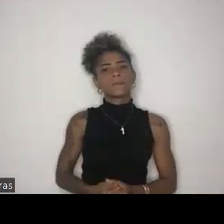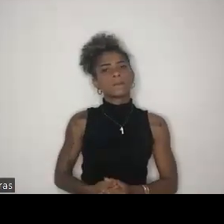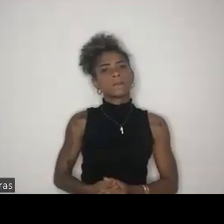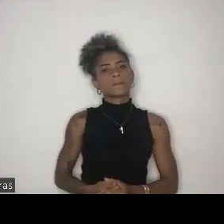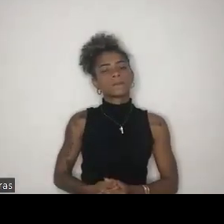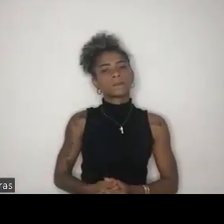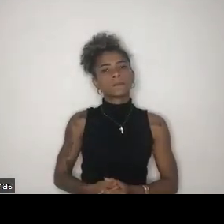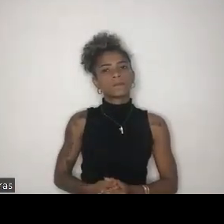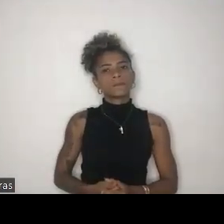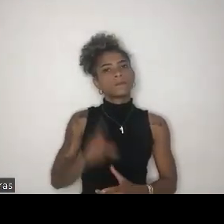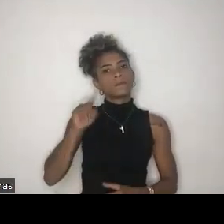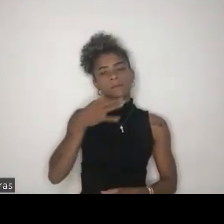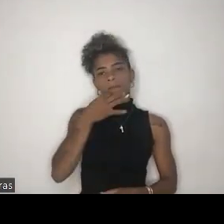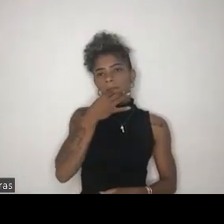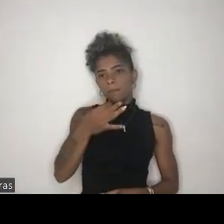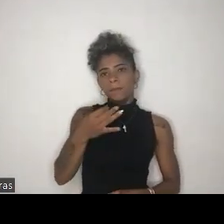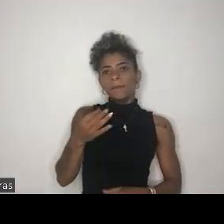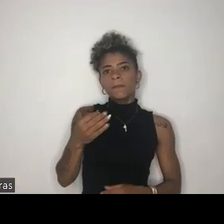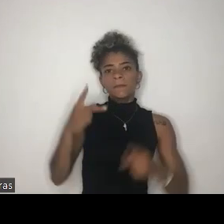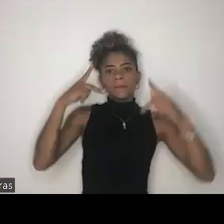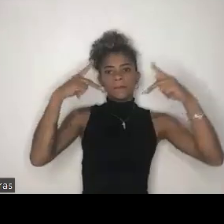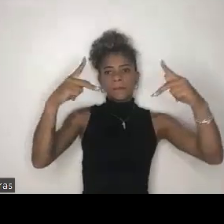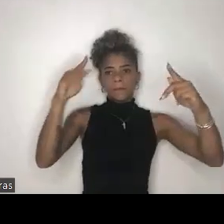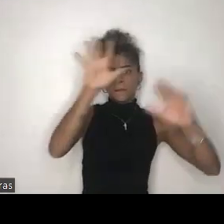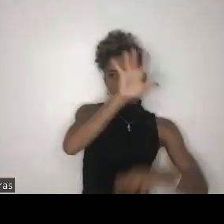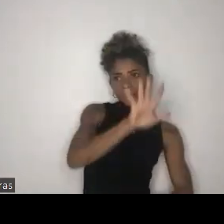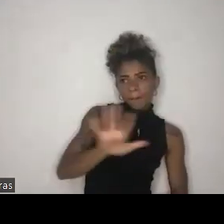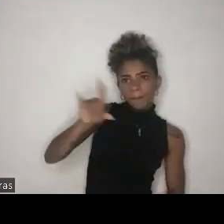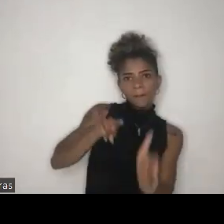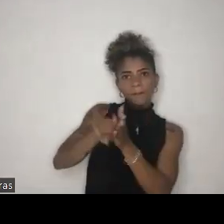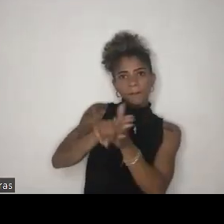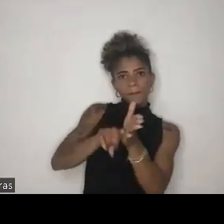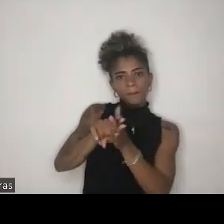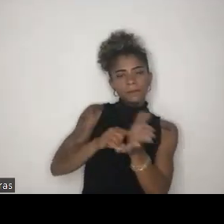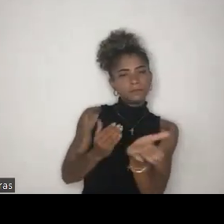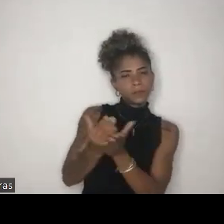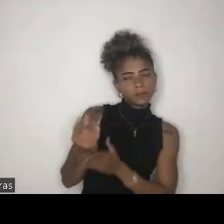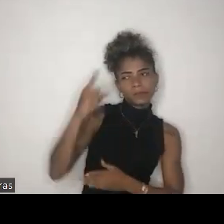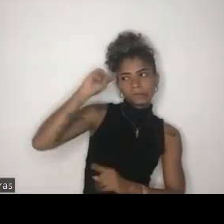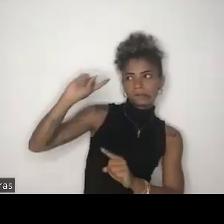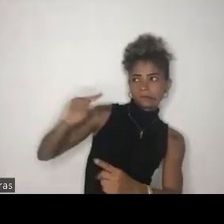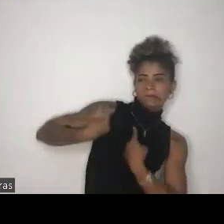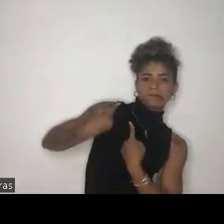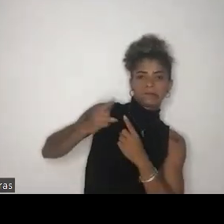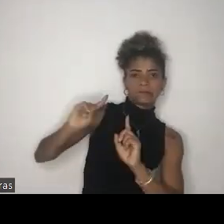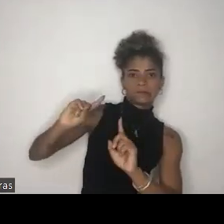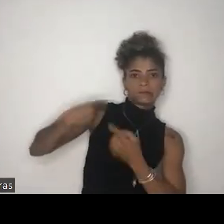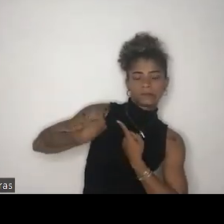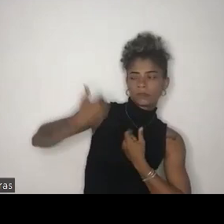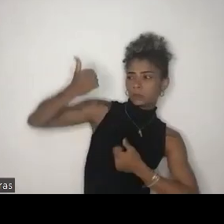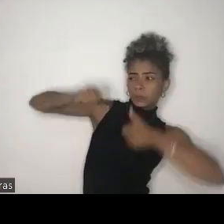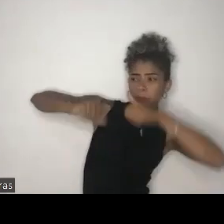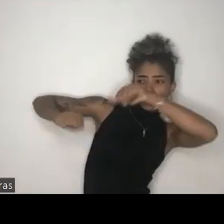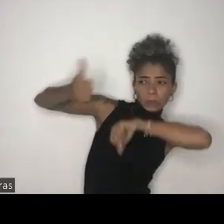essa plataforma né de pesquisa ela começou a me trazer análises